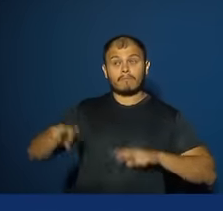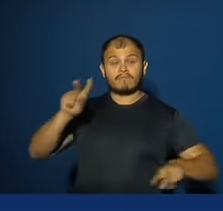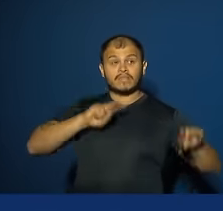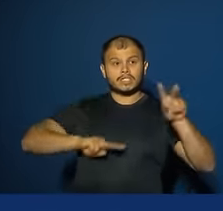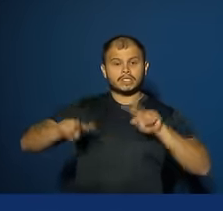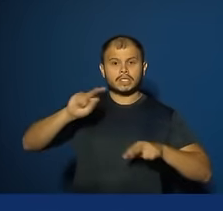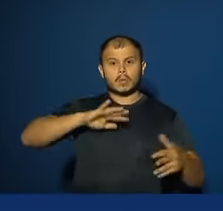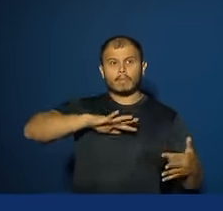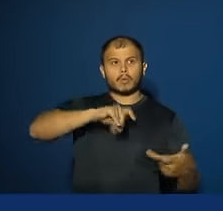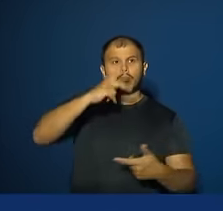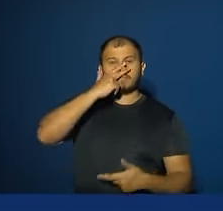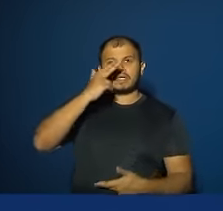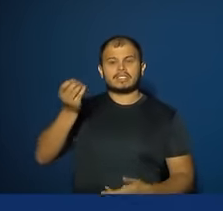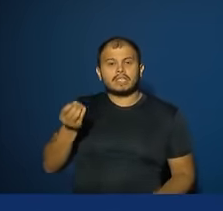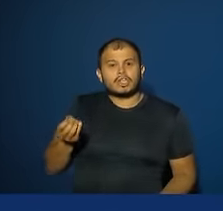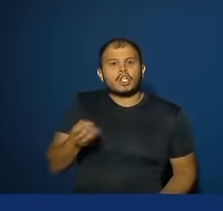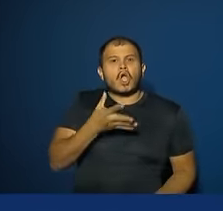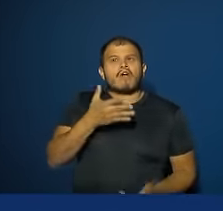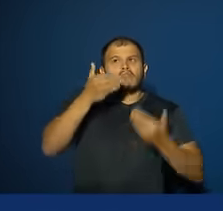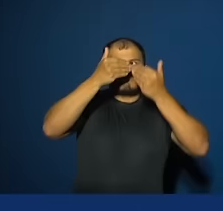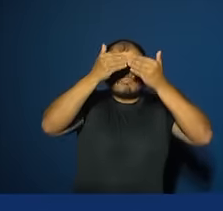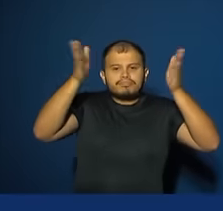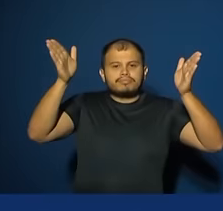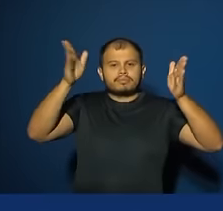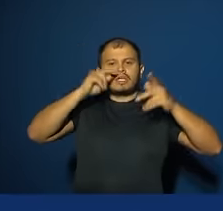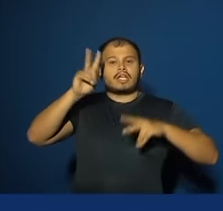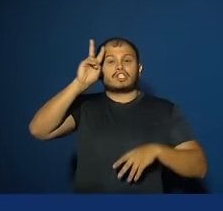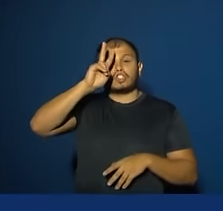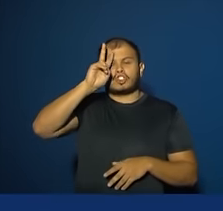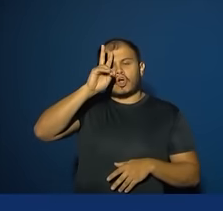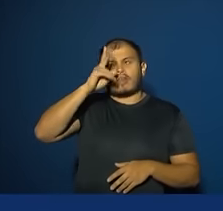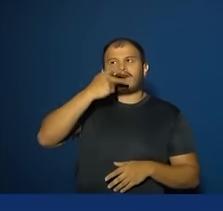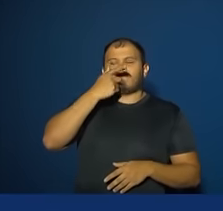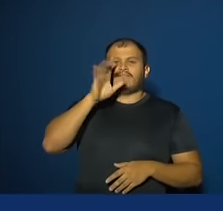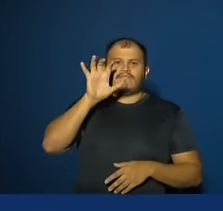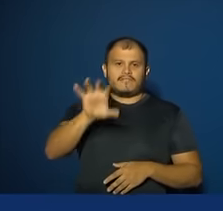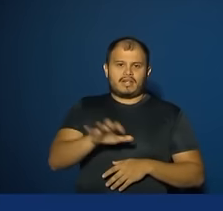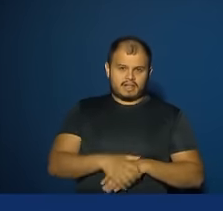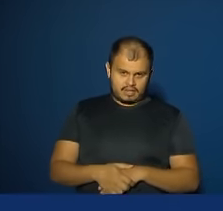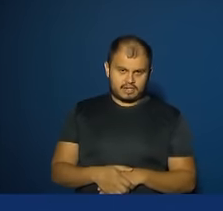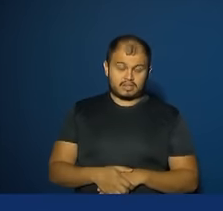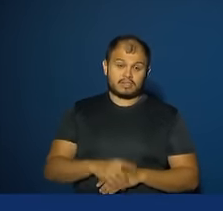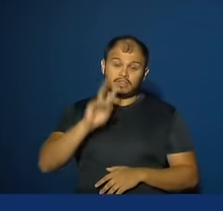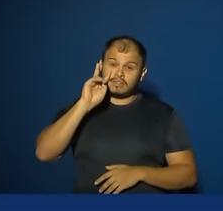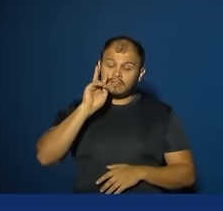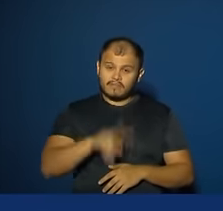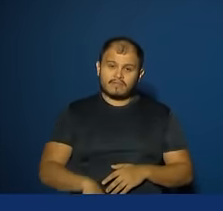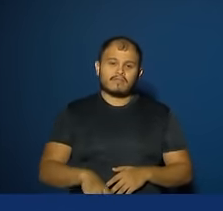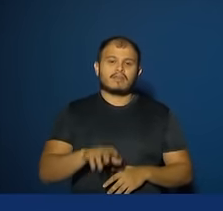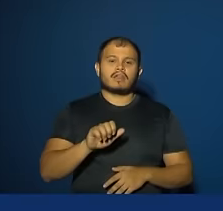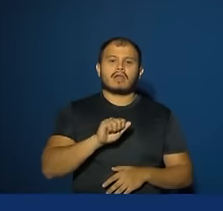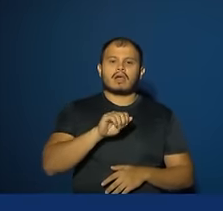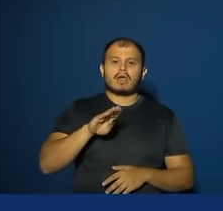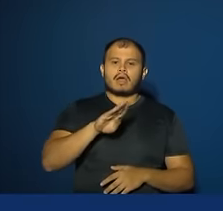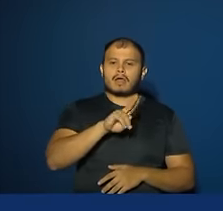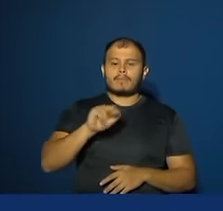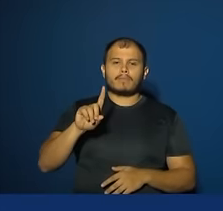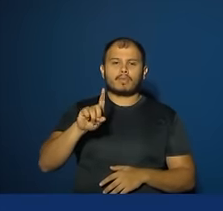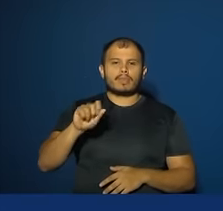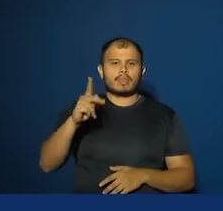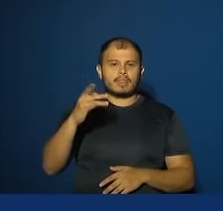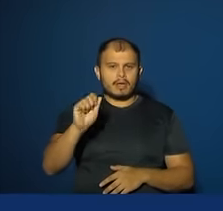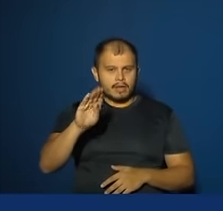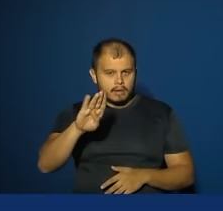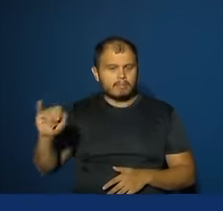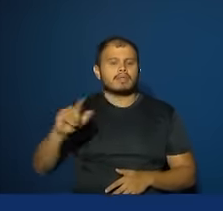mundo muito mais moderna do que a história daquela região sugere eu vejo as lideranças em Abu dhab muito sofisticadas